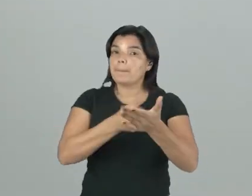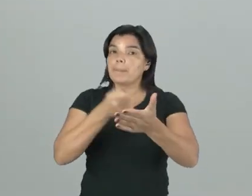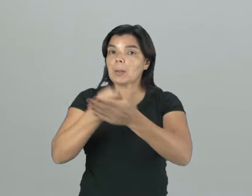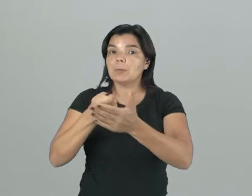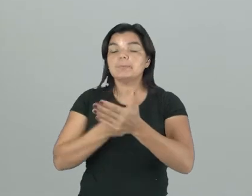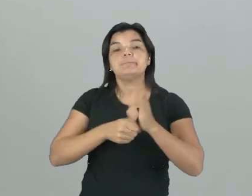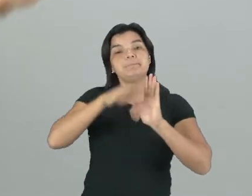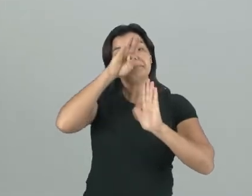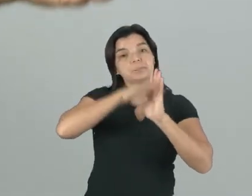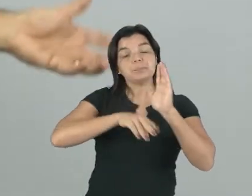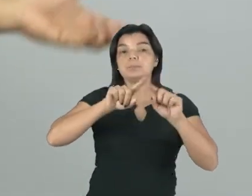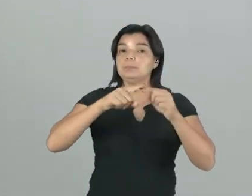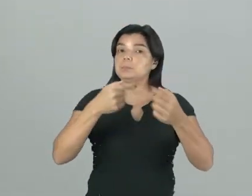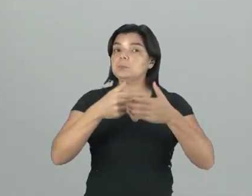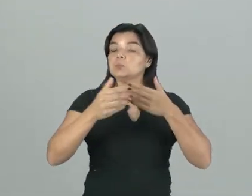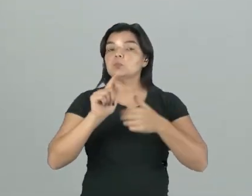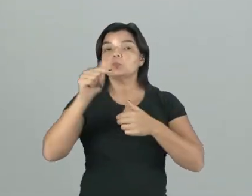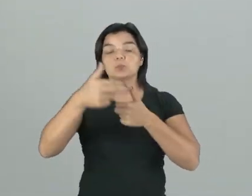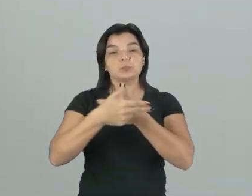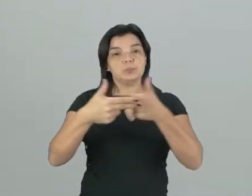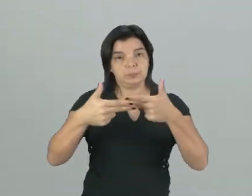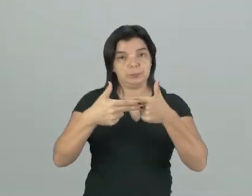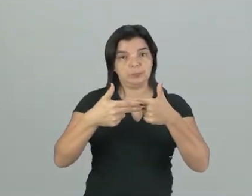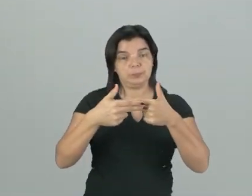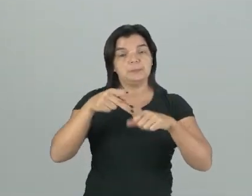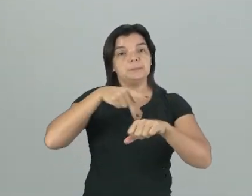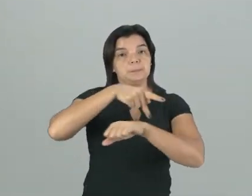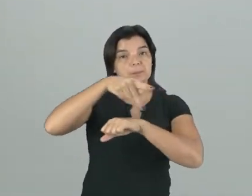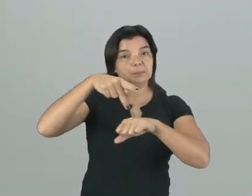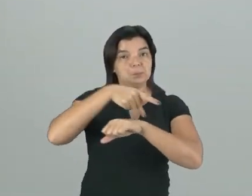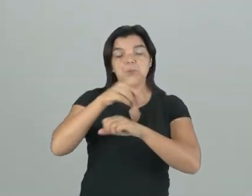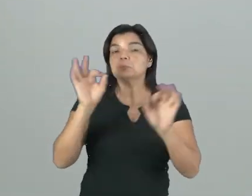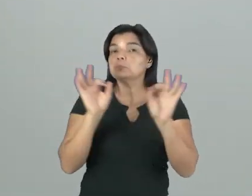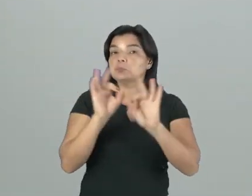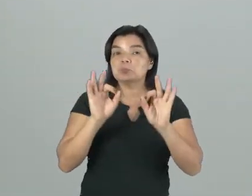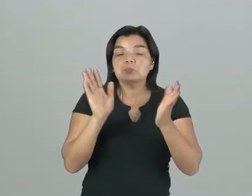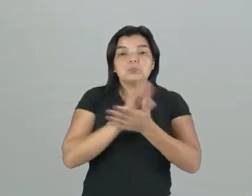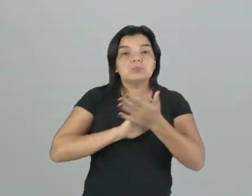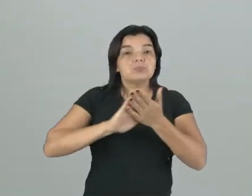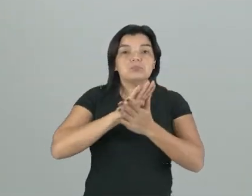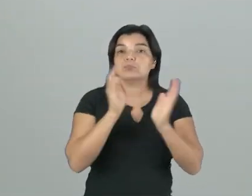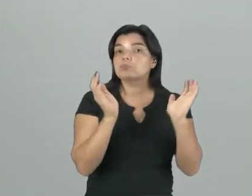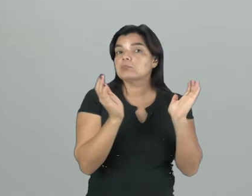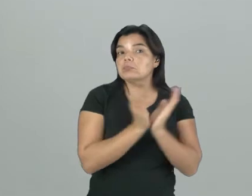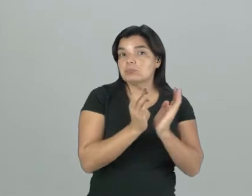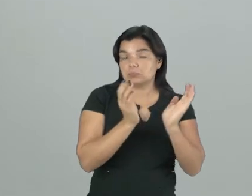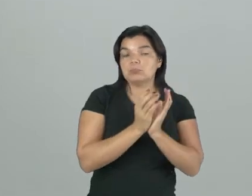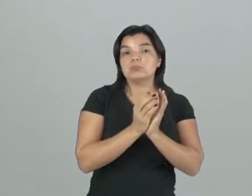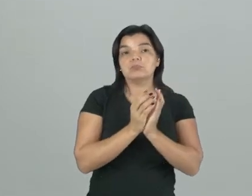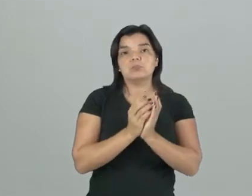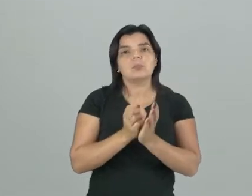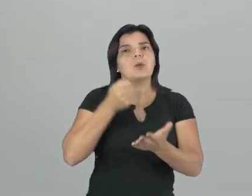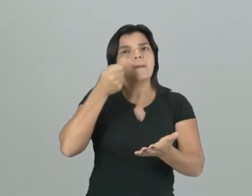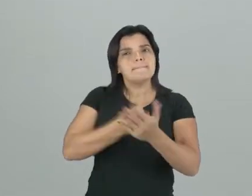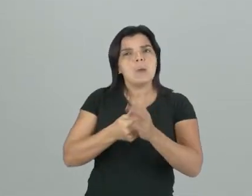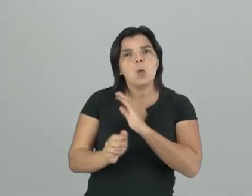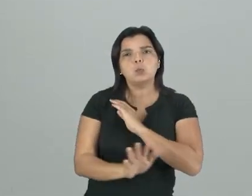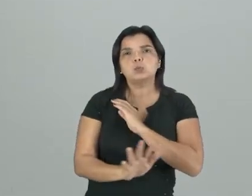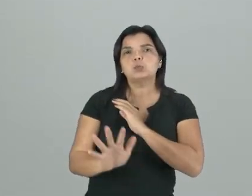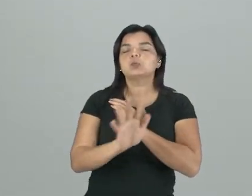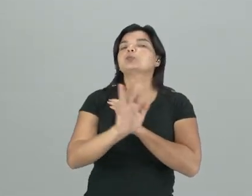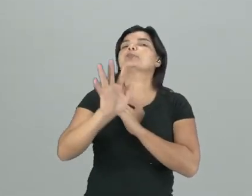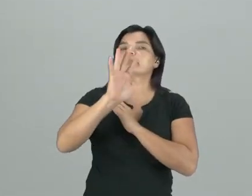para todos, mas qualquer produto de outros países que não tem nada a ver com esse bloco aí, eles passam a